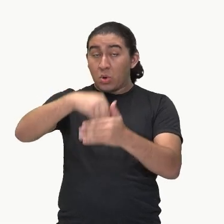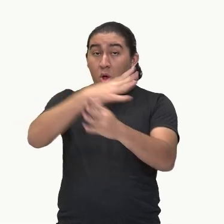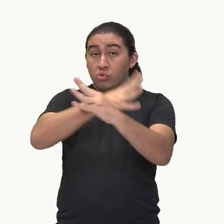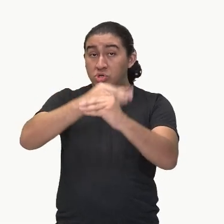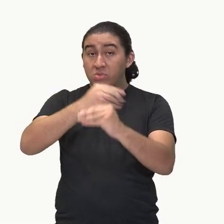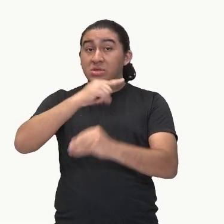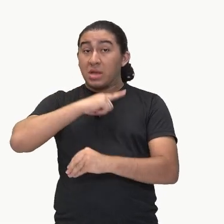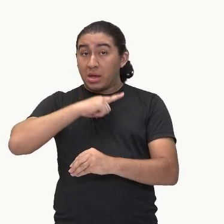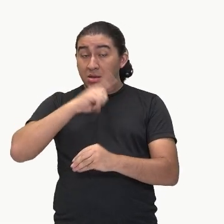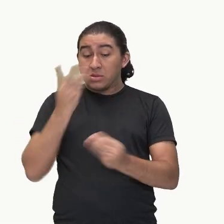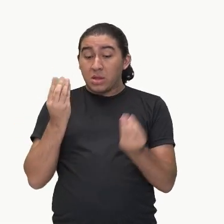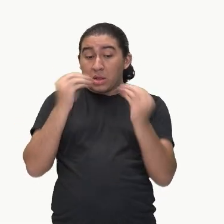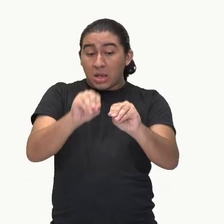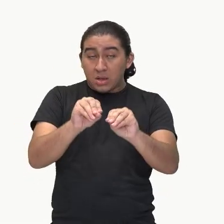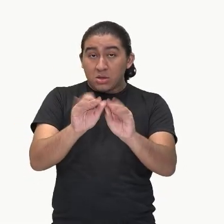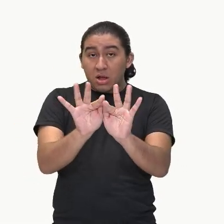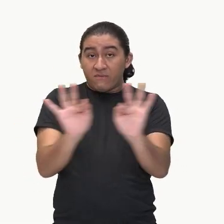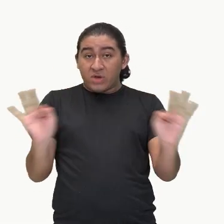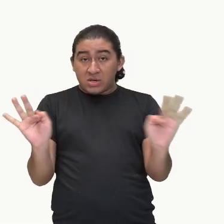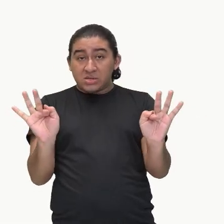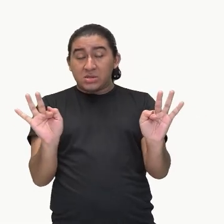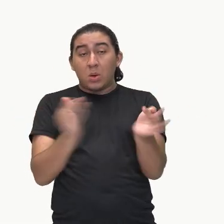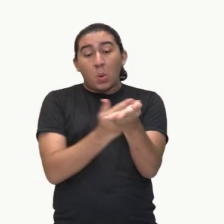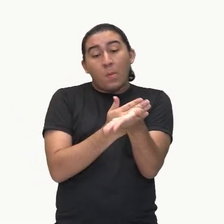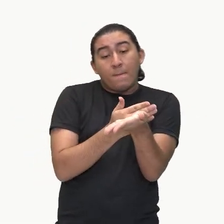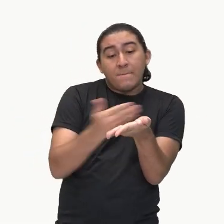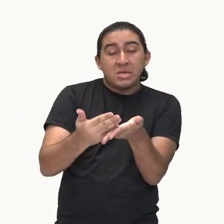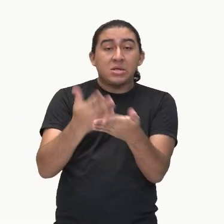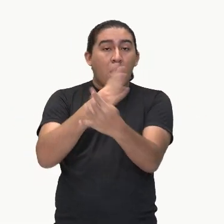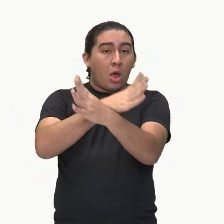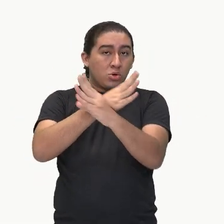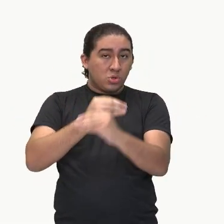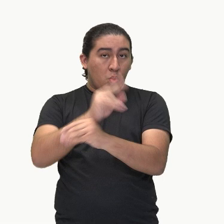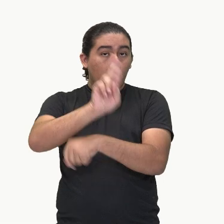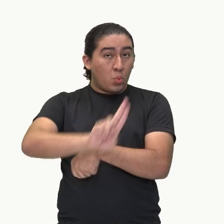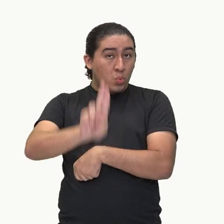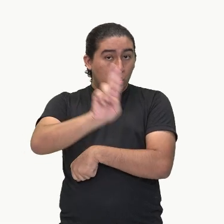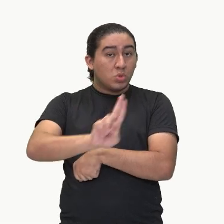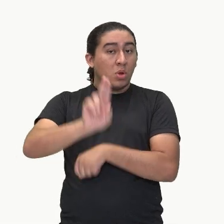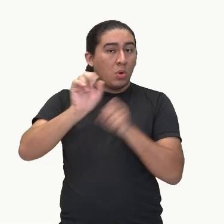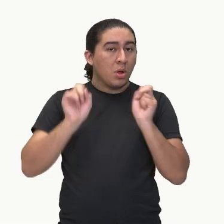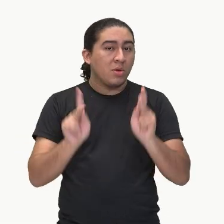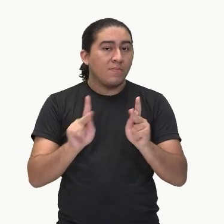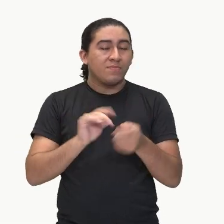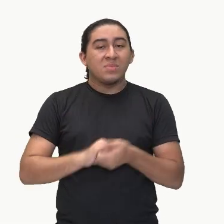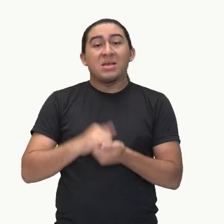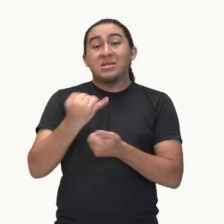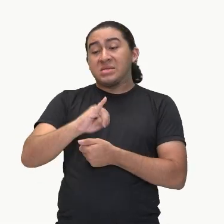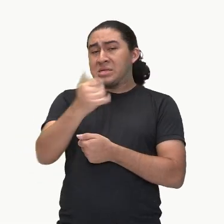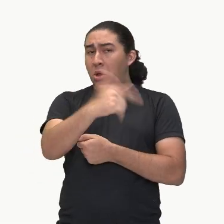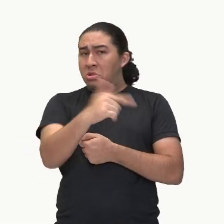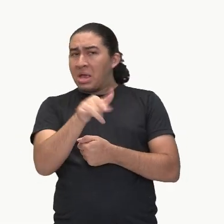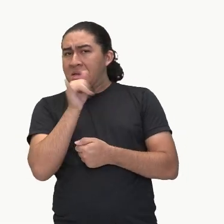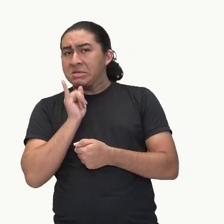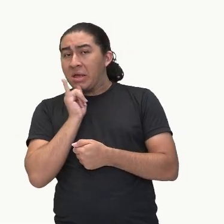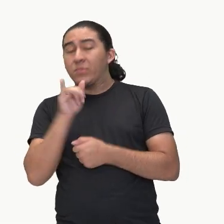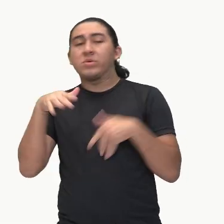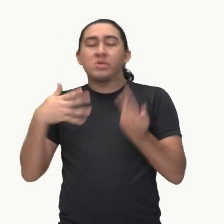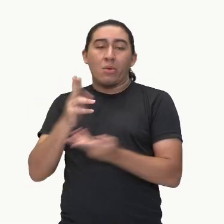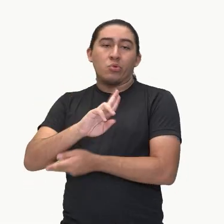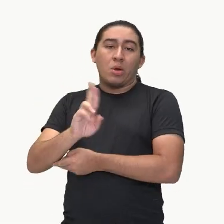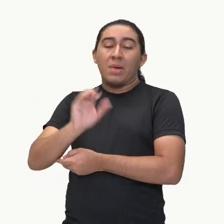uma oração iniciada por conjunção. Se assim não fosse, eu chamaria de assindética,